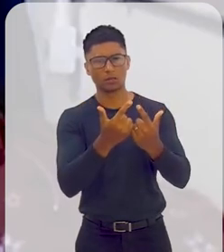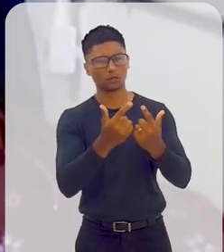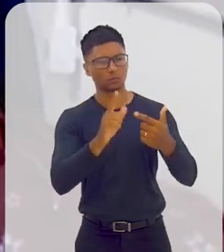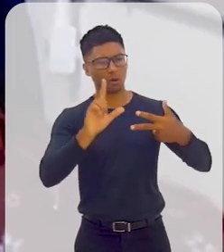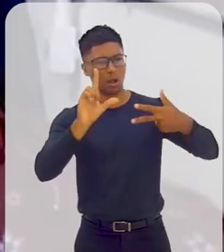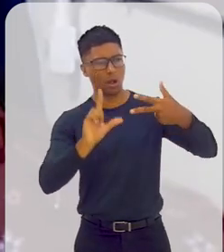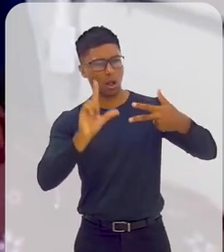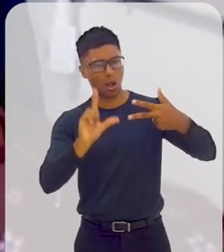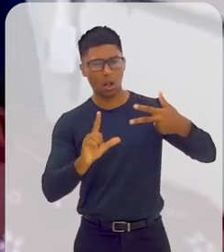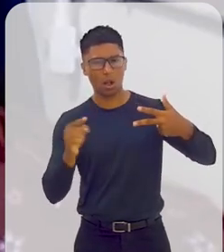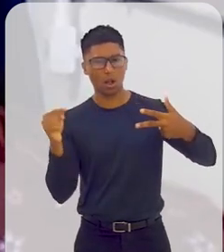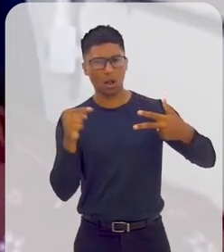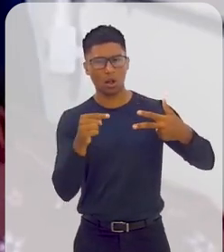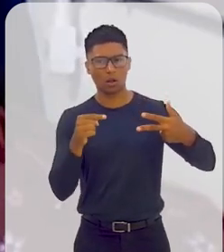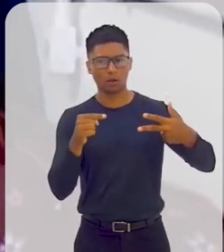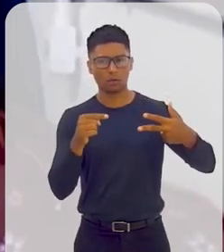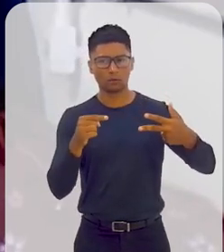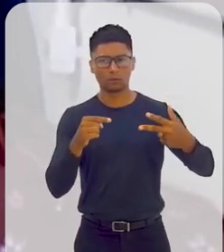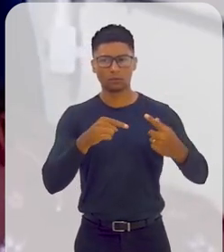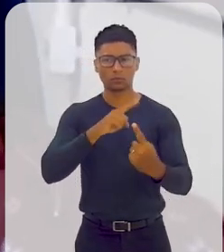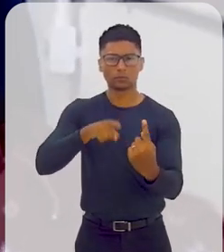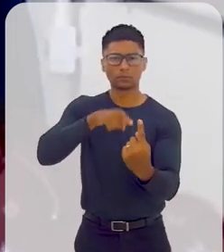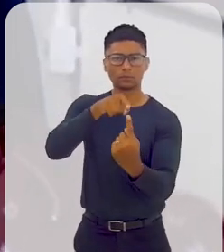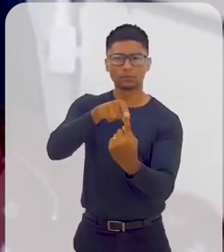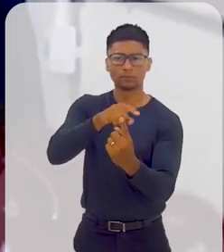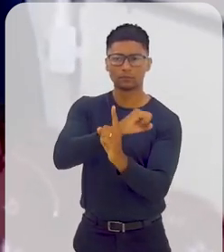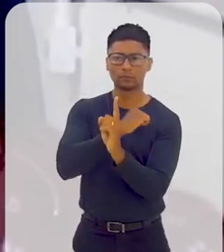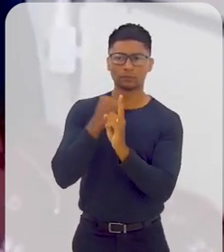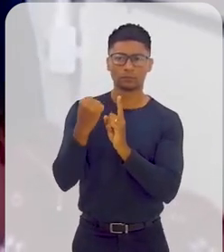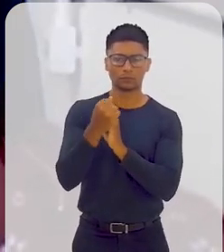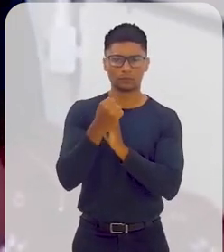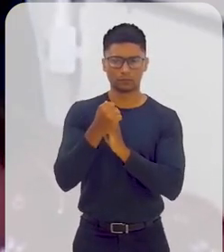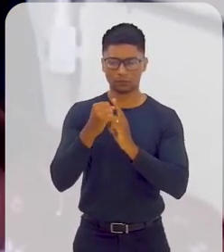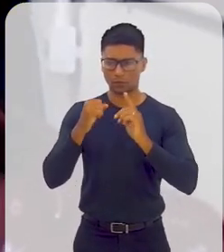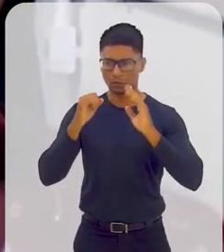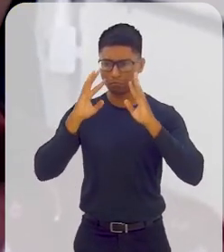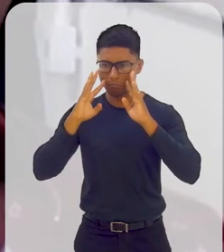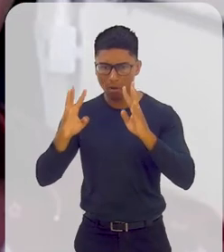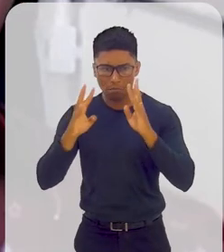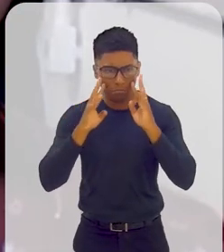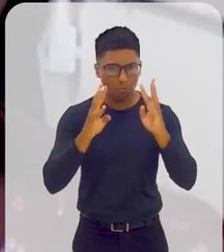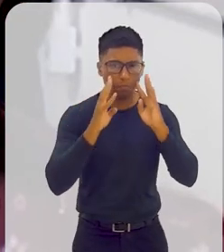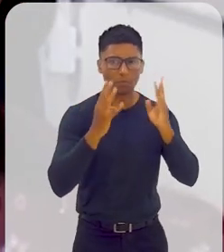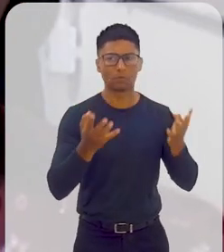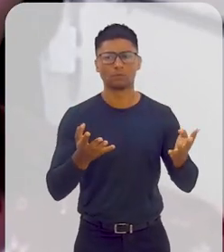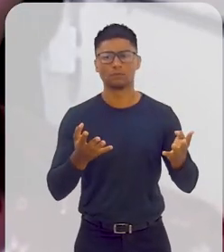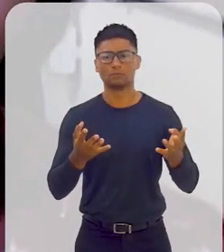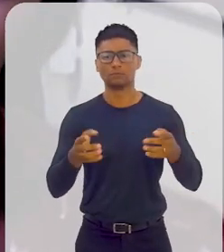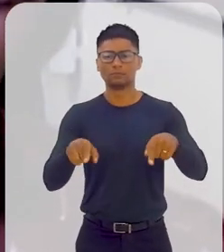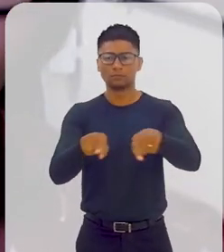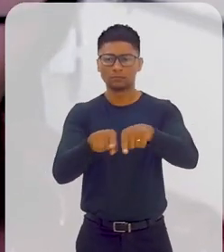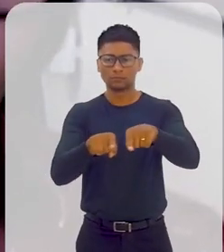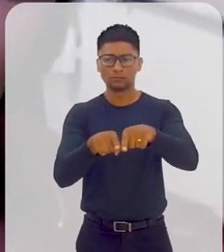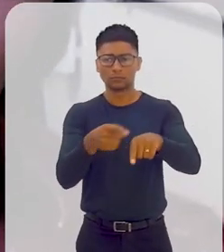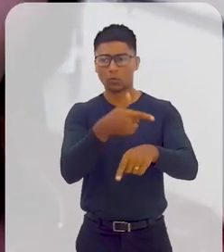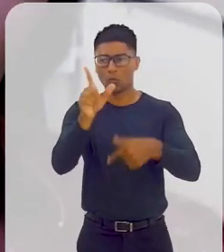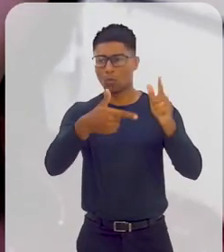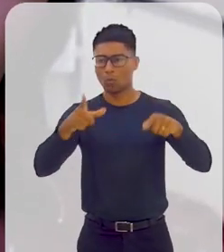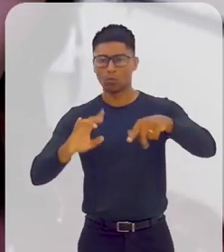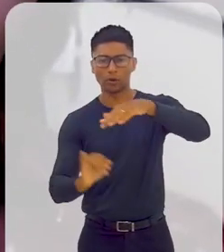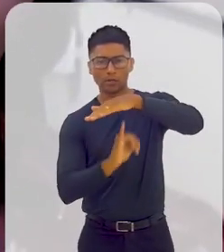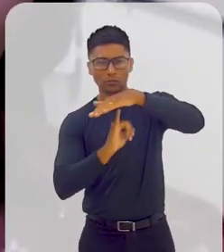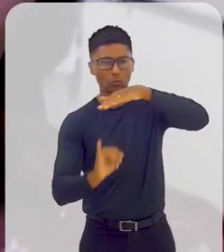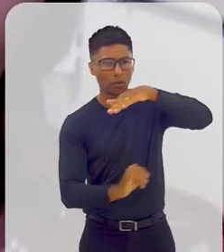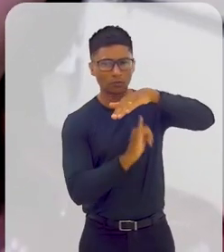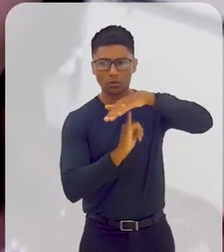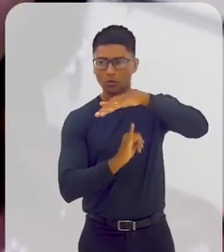legislativo que está intencionando comunicar com a sociedade, ouvir a sociedade, ouvir outros agentes de